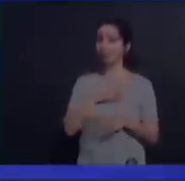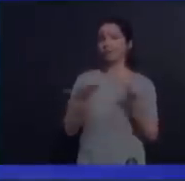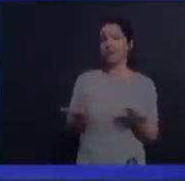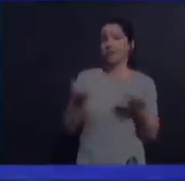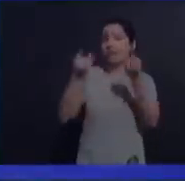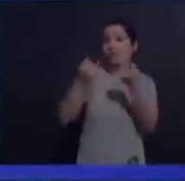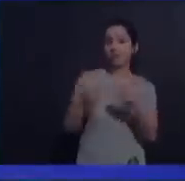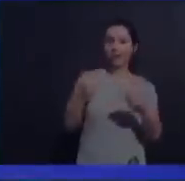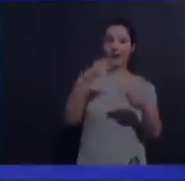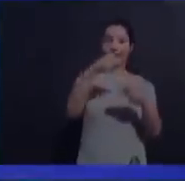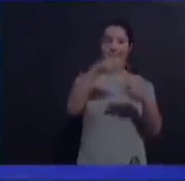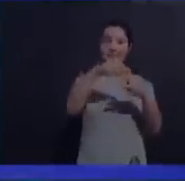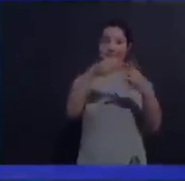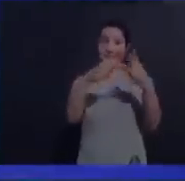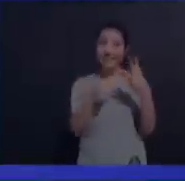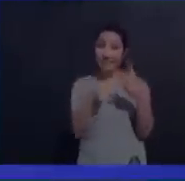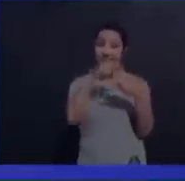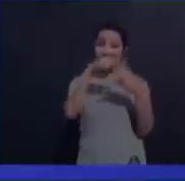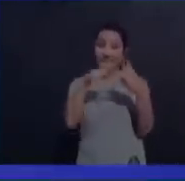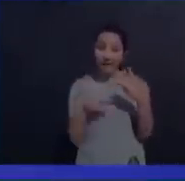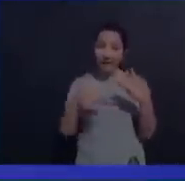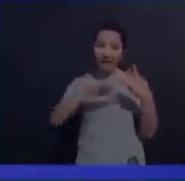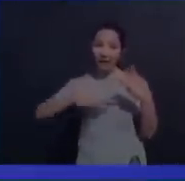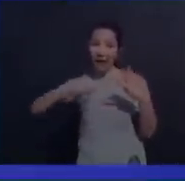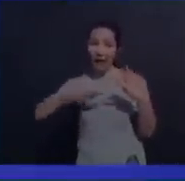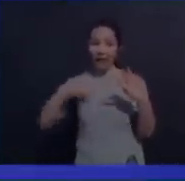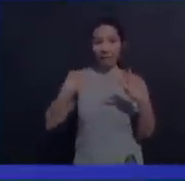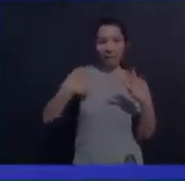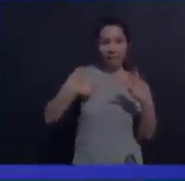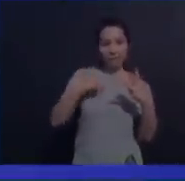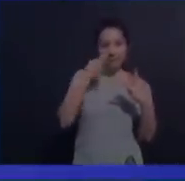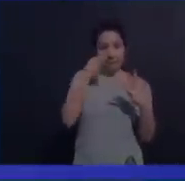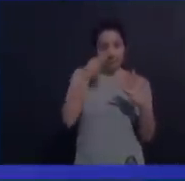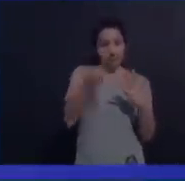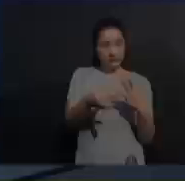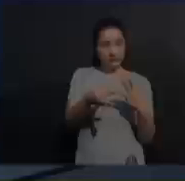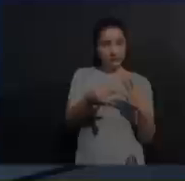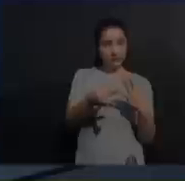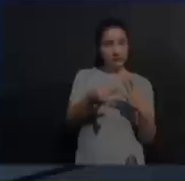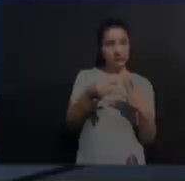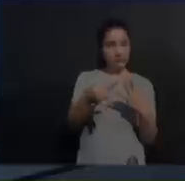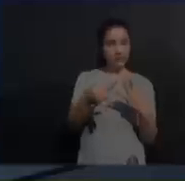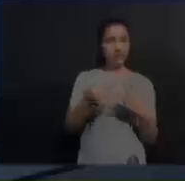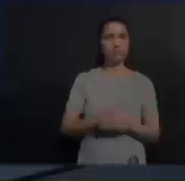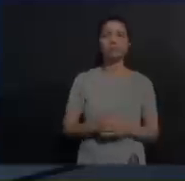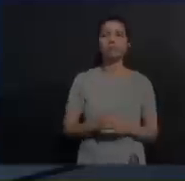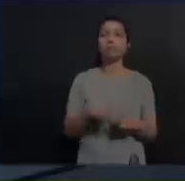nós precisamos vigiar, ficar atentos em relação ao medo nas nossas vidas. E